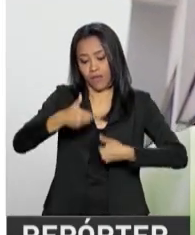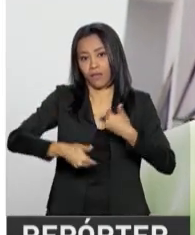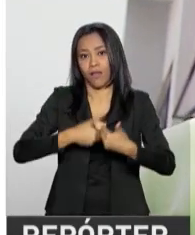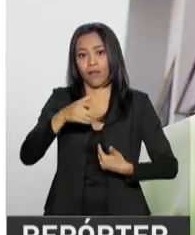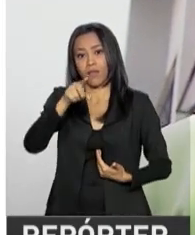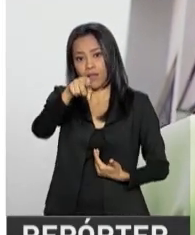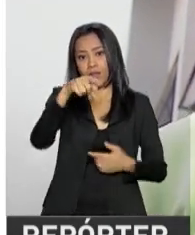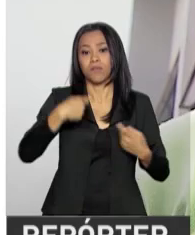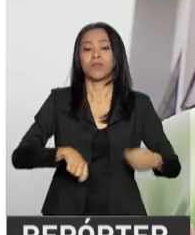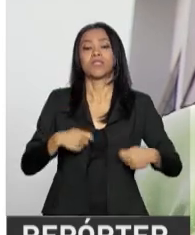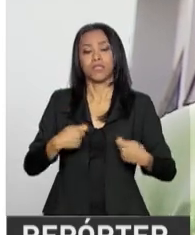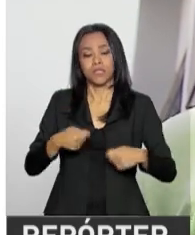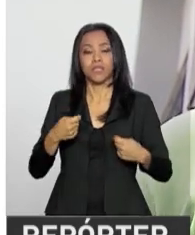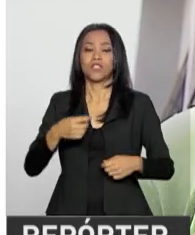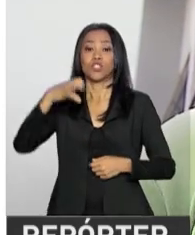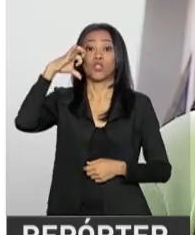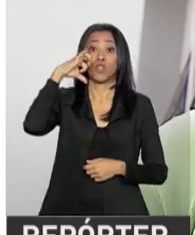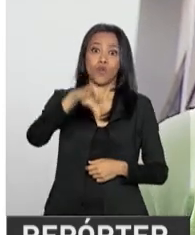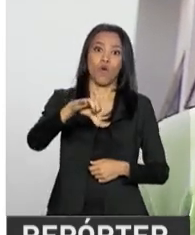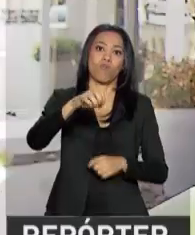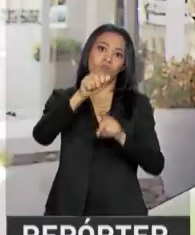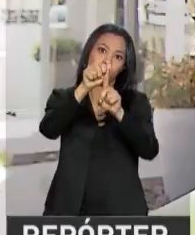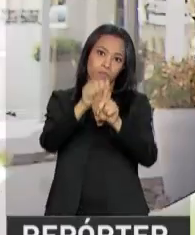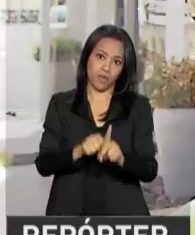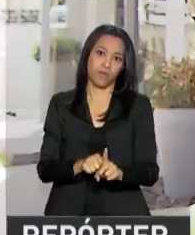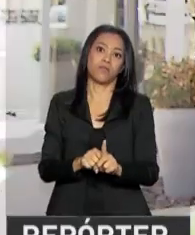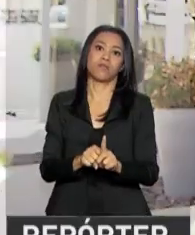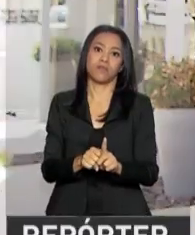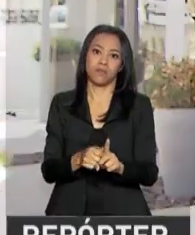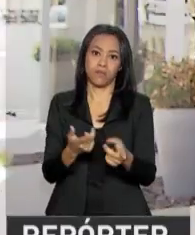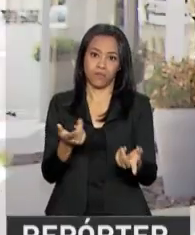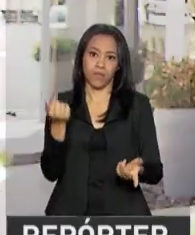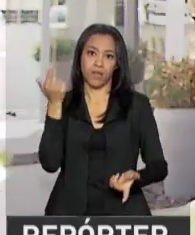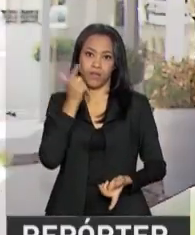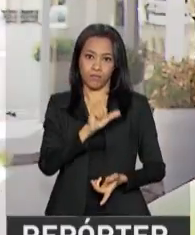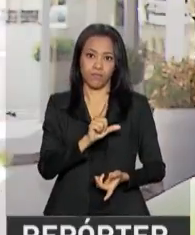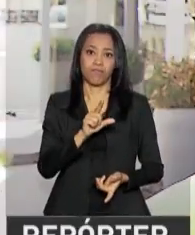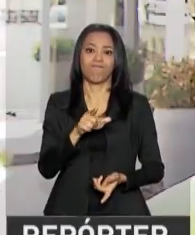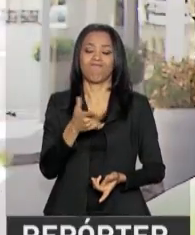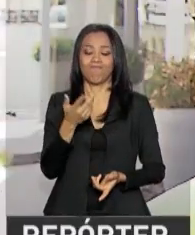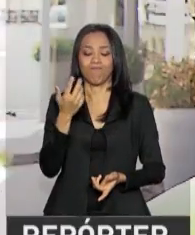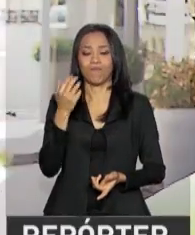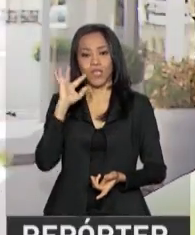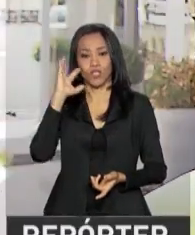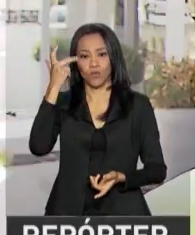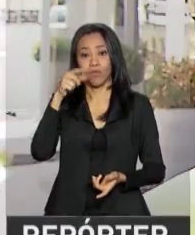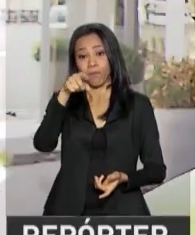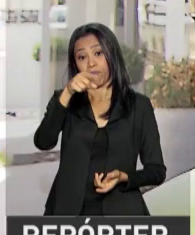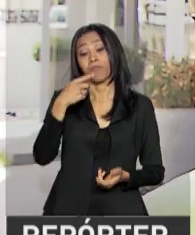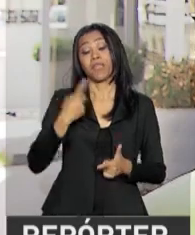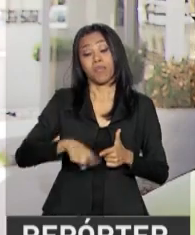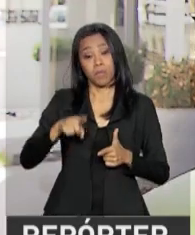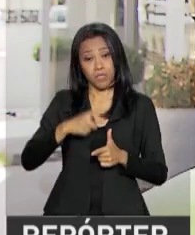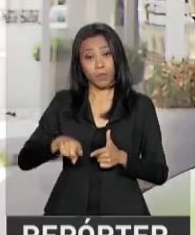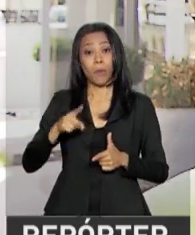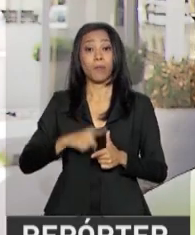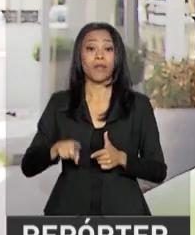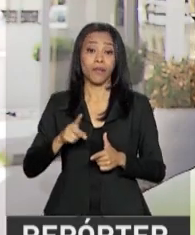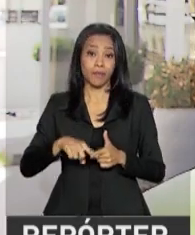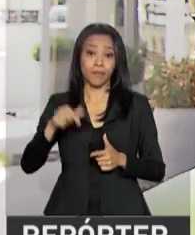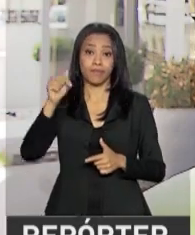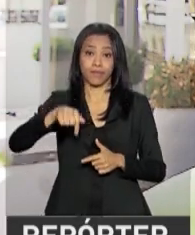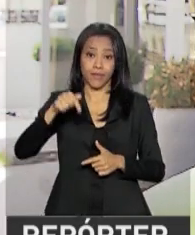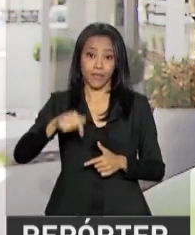marcos precisa de nove idosos por mês a gente tem esse é esse grande problema vamos dizer sim para